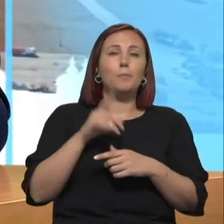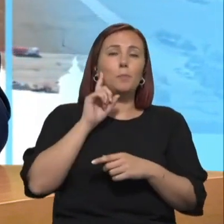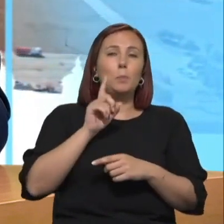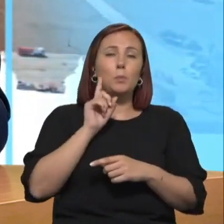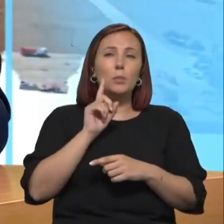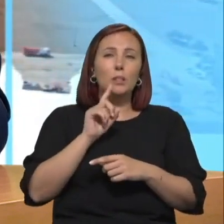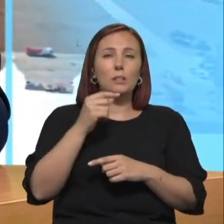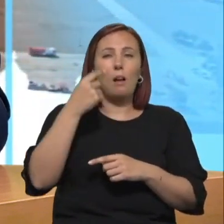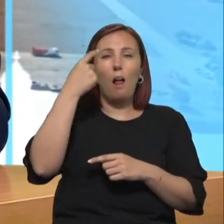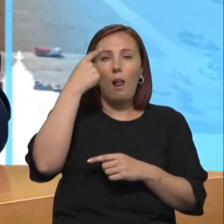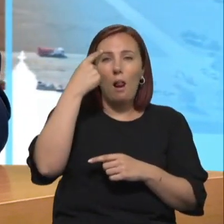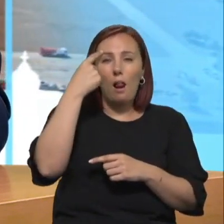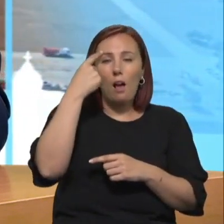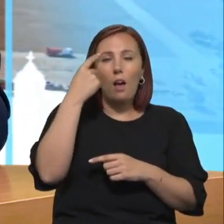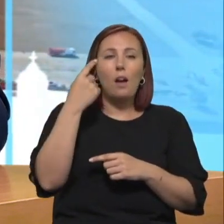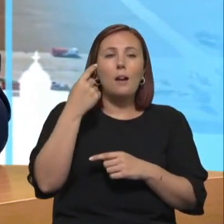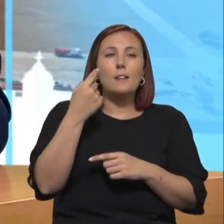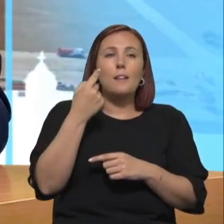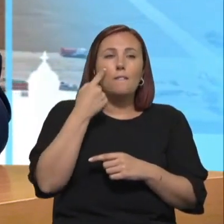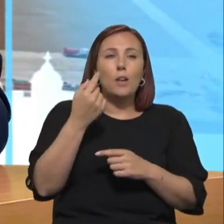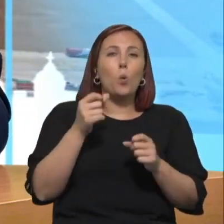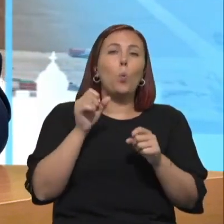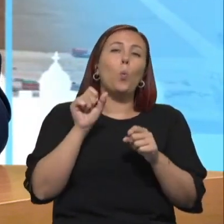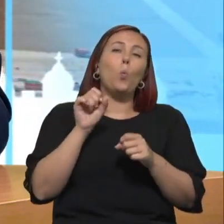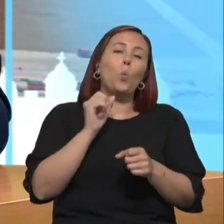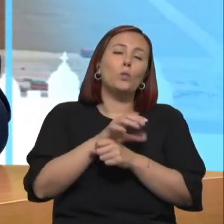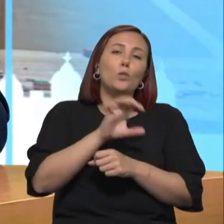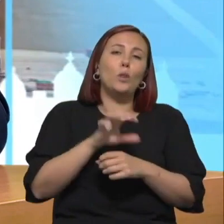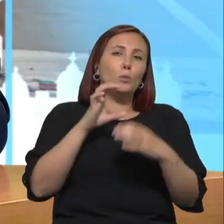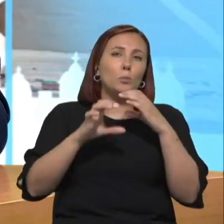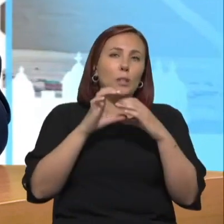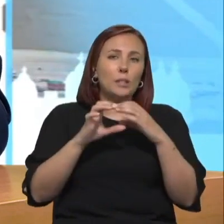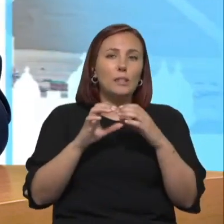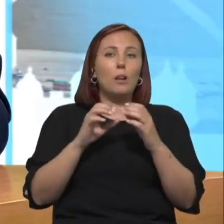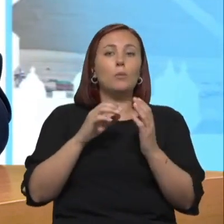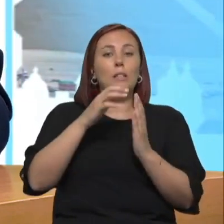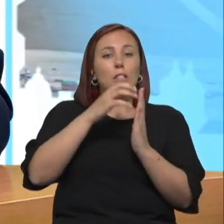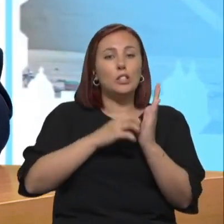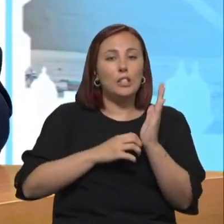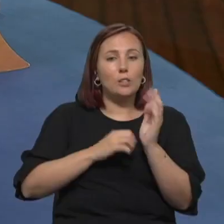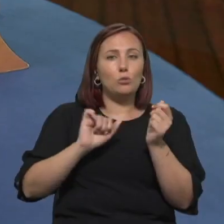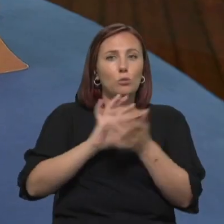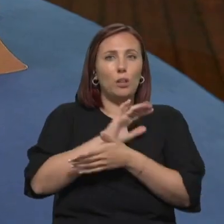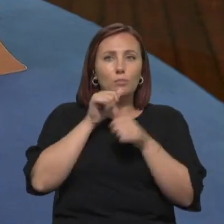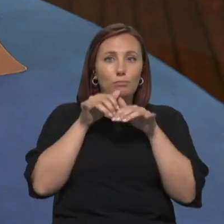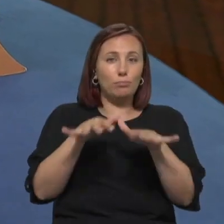ter presente outros meios de comunicação, a imprensa escrita continua a ser muito importante, embora